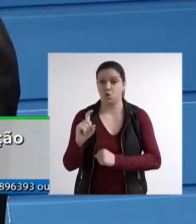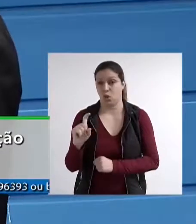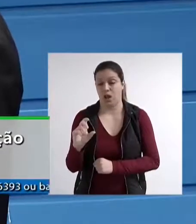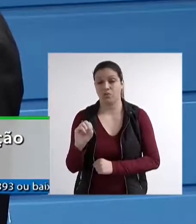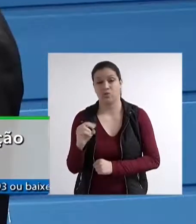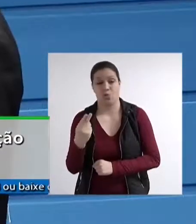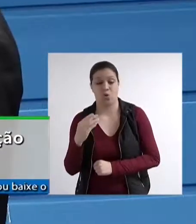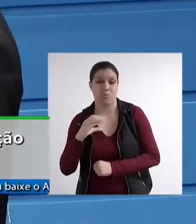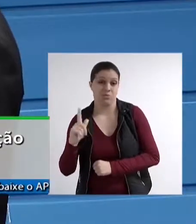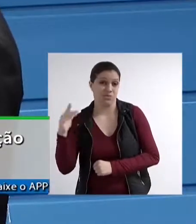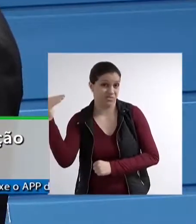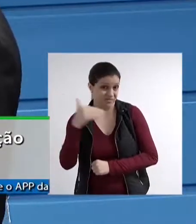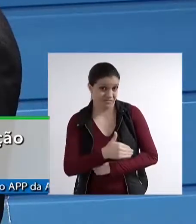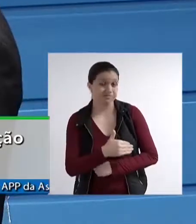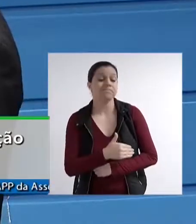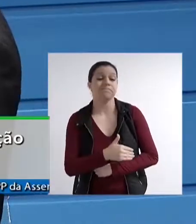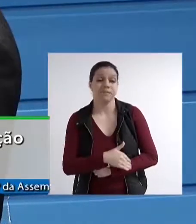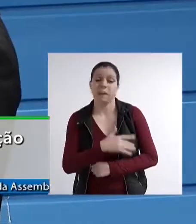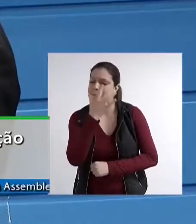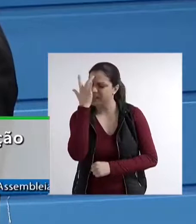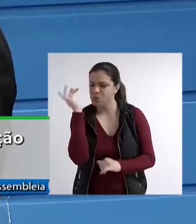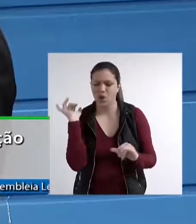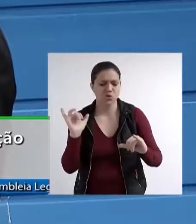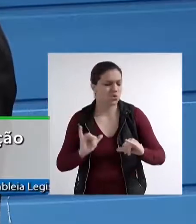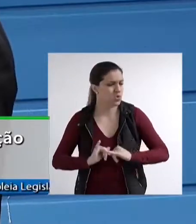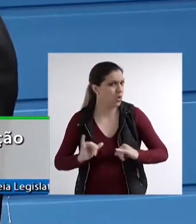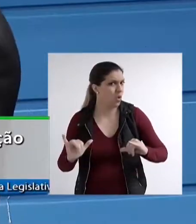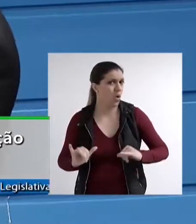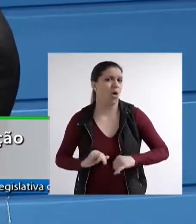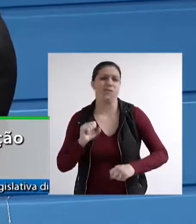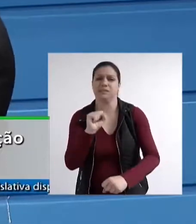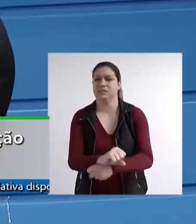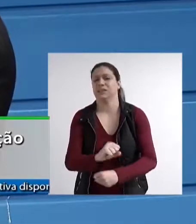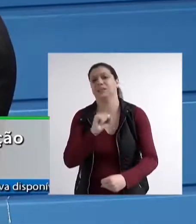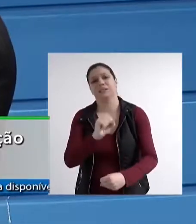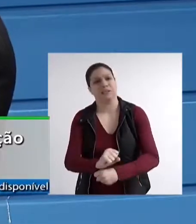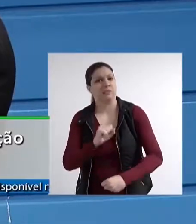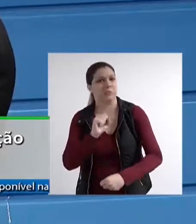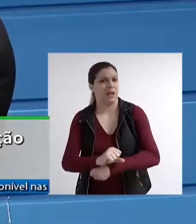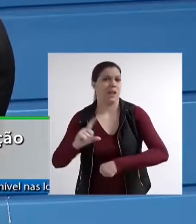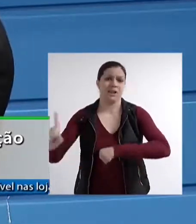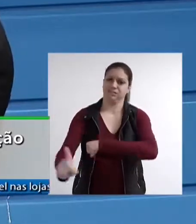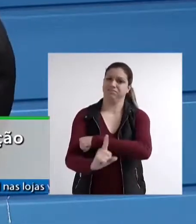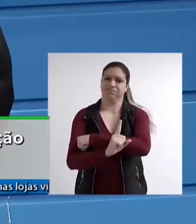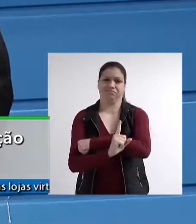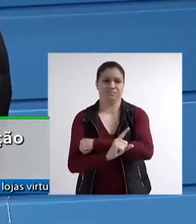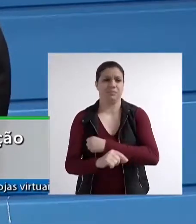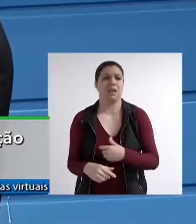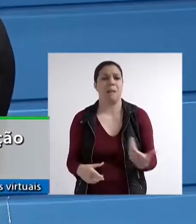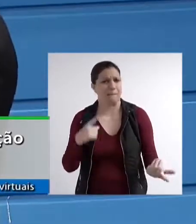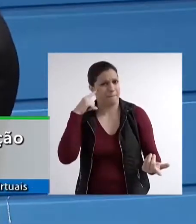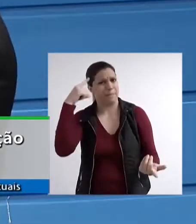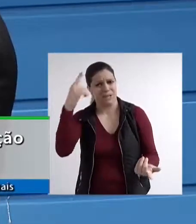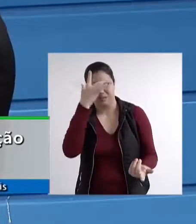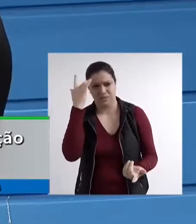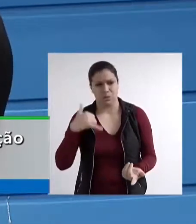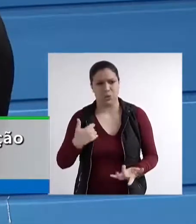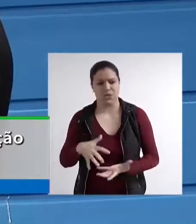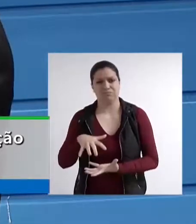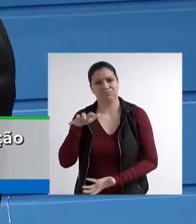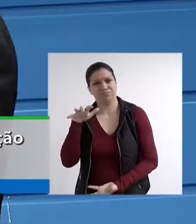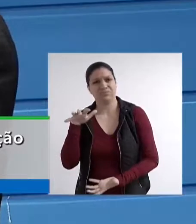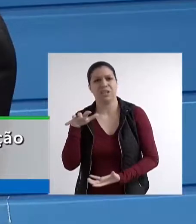Grande. Então, assim, as pessoas sofrem demais. Vossa Excelência, imagine uma pessoa idosa, com 80,